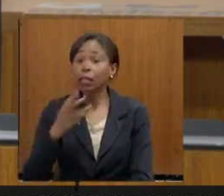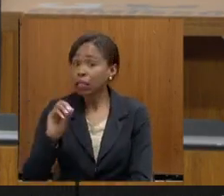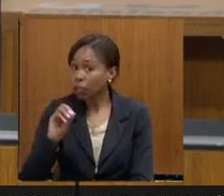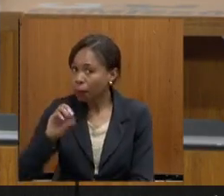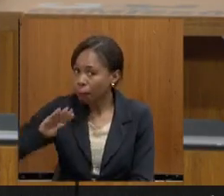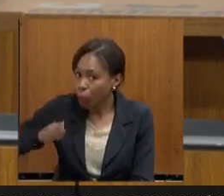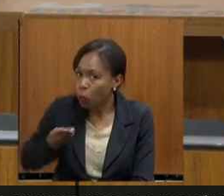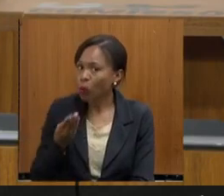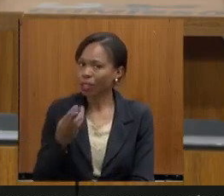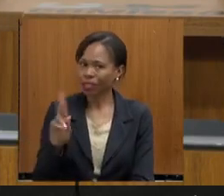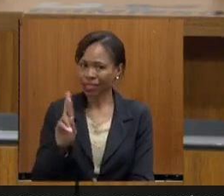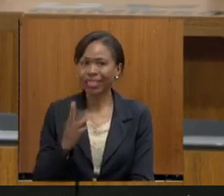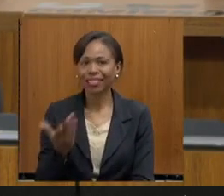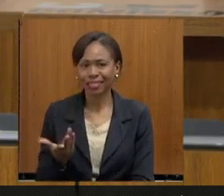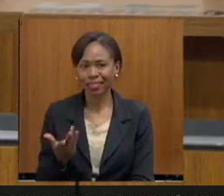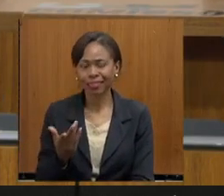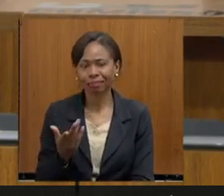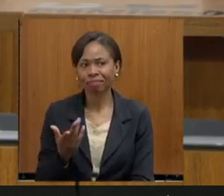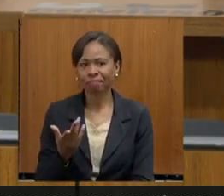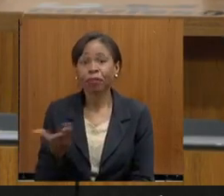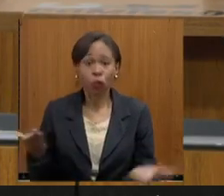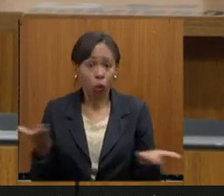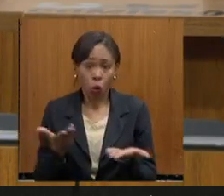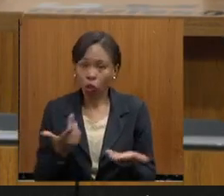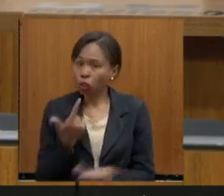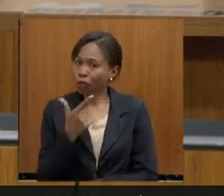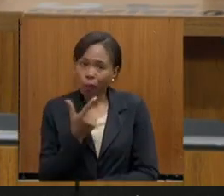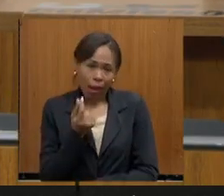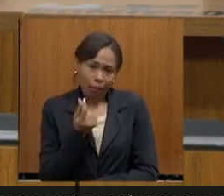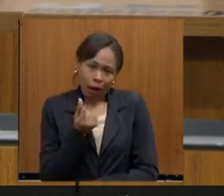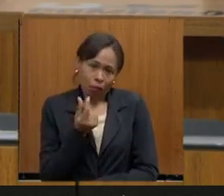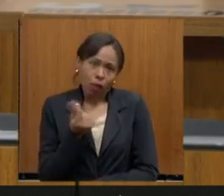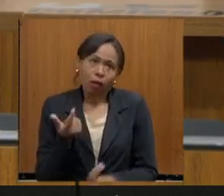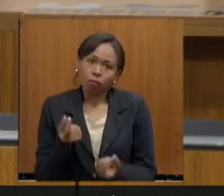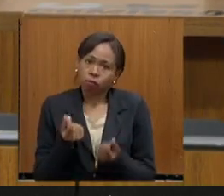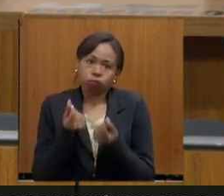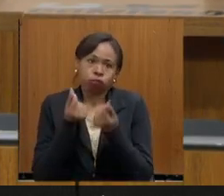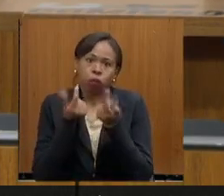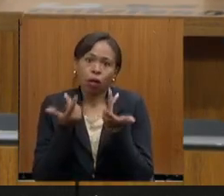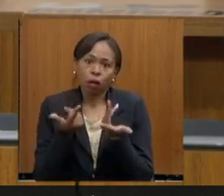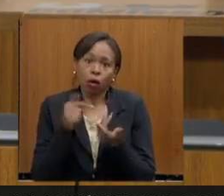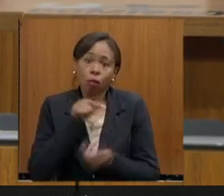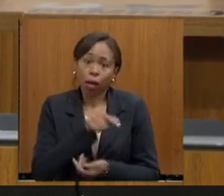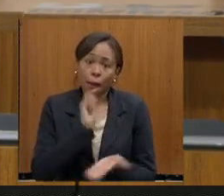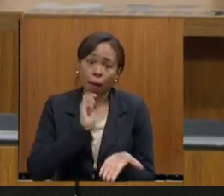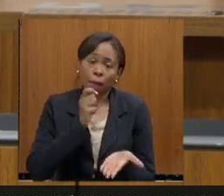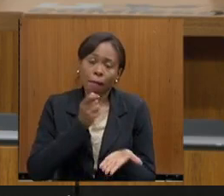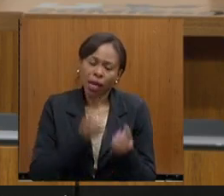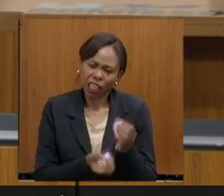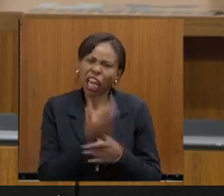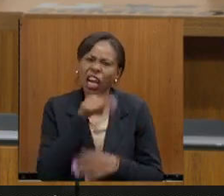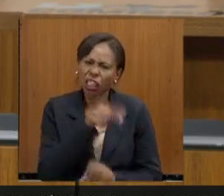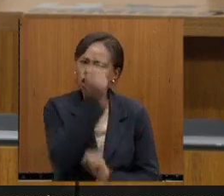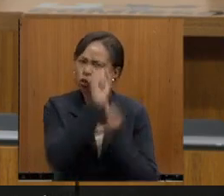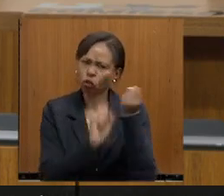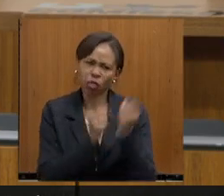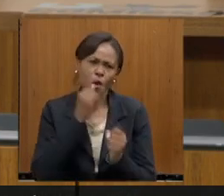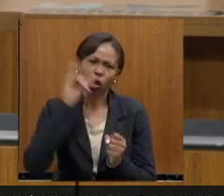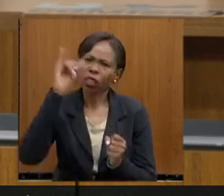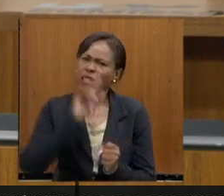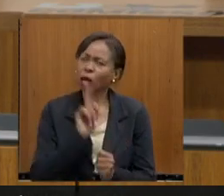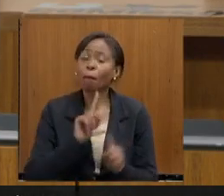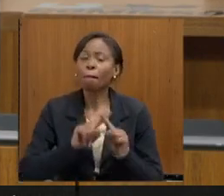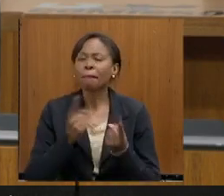bilhões de reais né então assim nós obviamente hoje não temos o valor é para essas usinas mas seguramente será